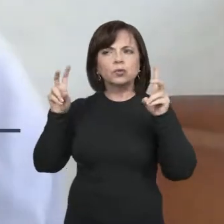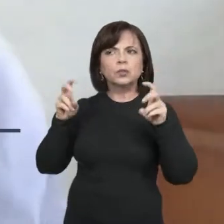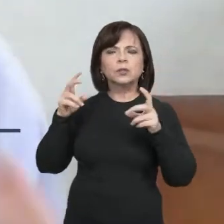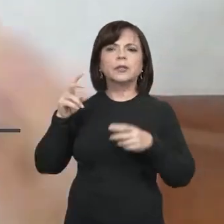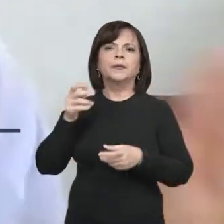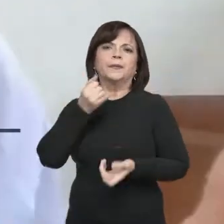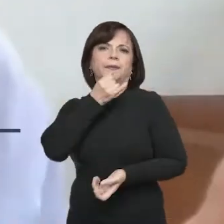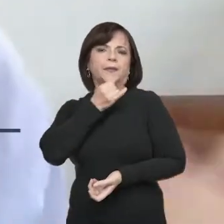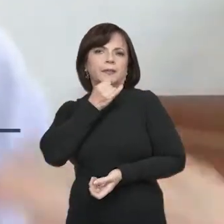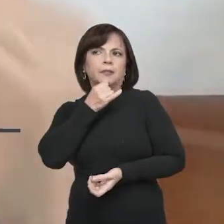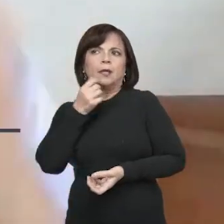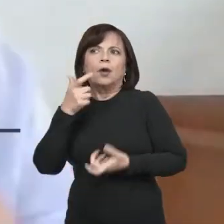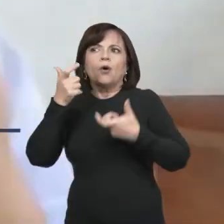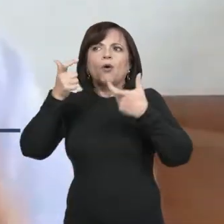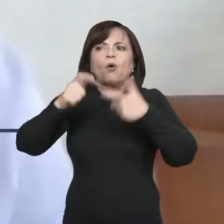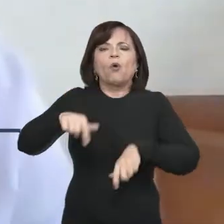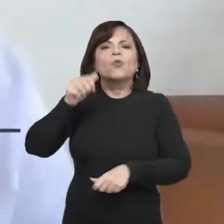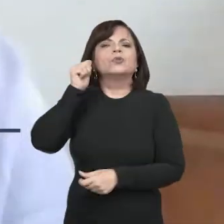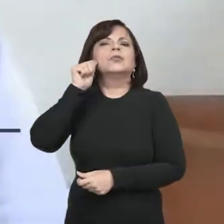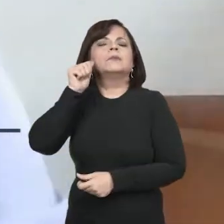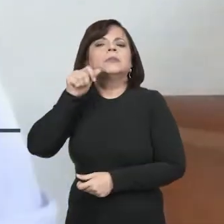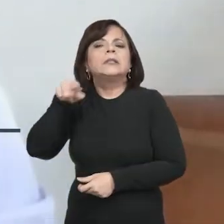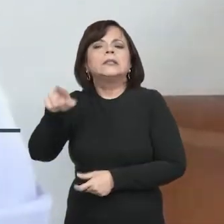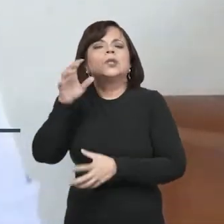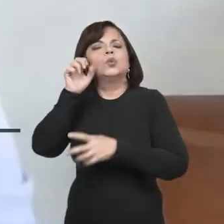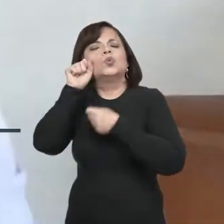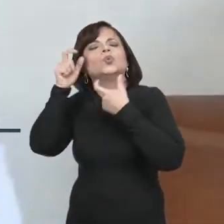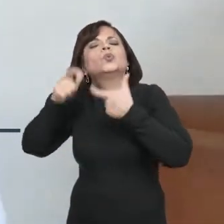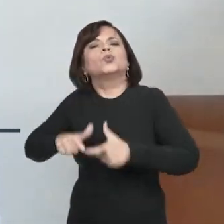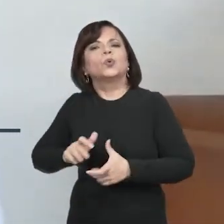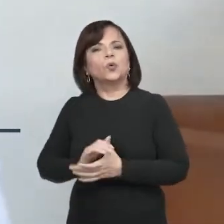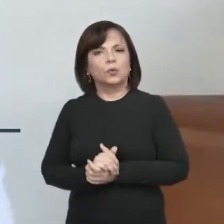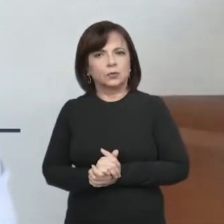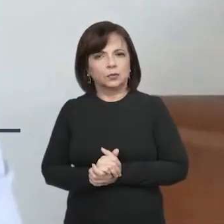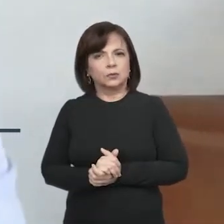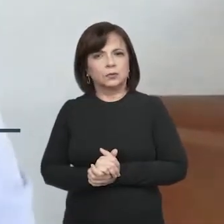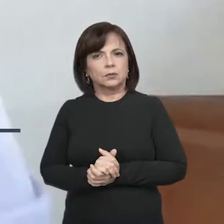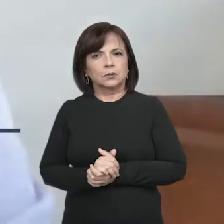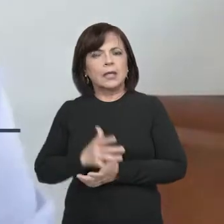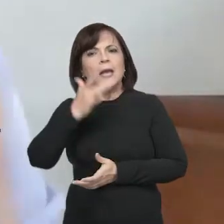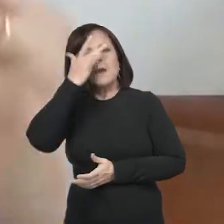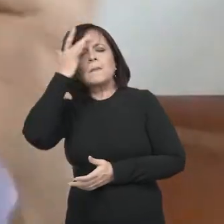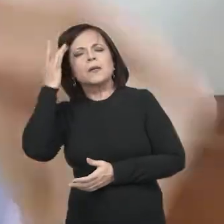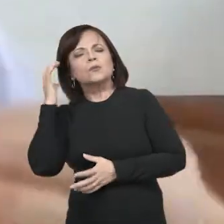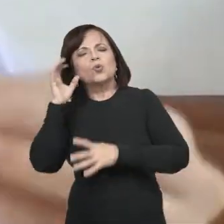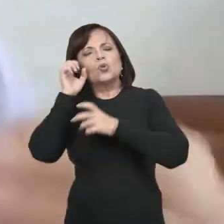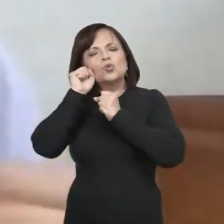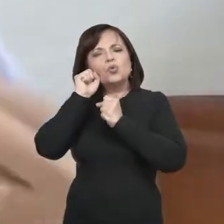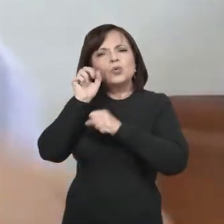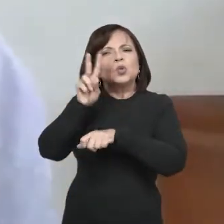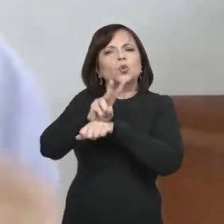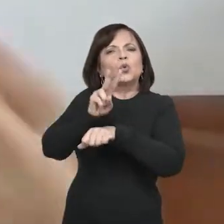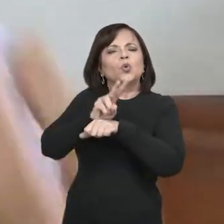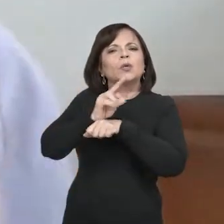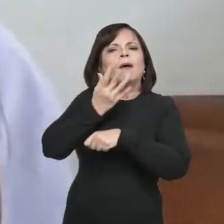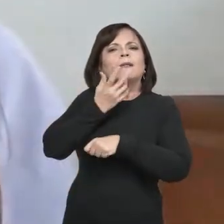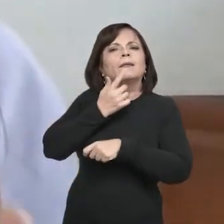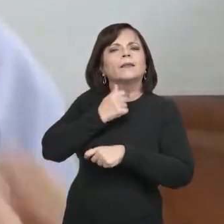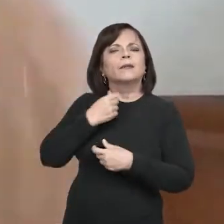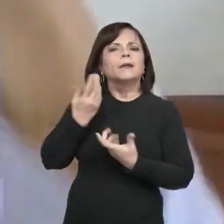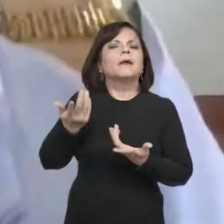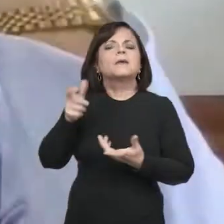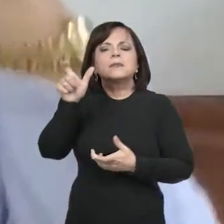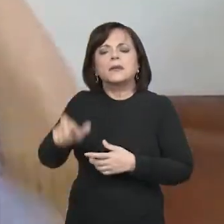sobre o caso. Por exemplo, onde que a menina dormia, né? Quem que de fato exercia os cuidados sobre